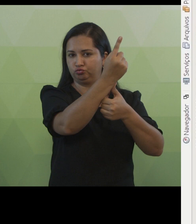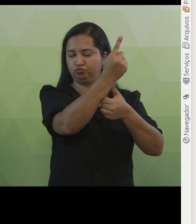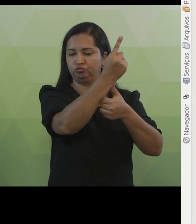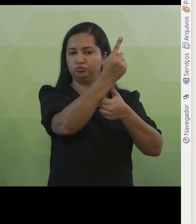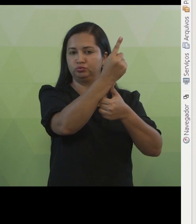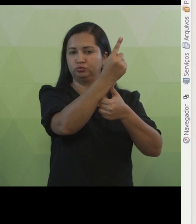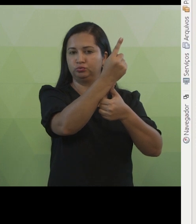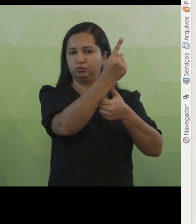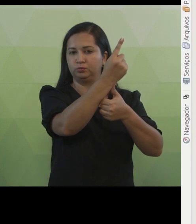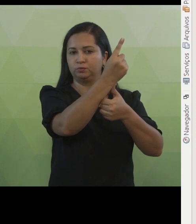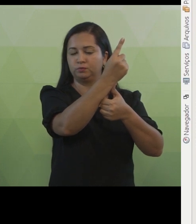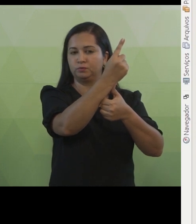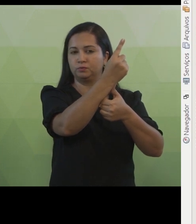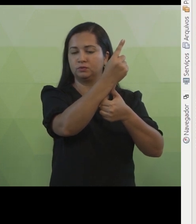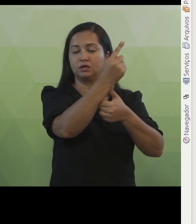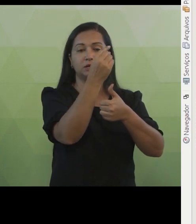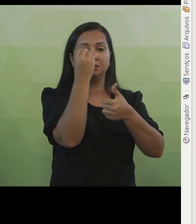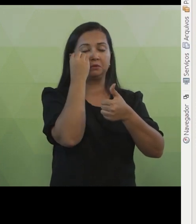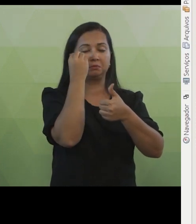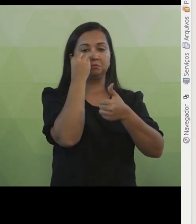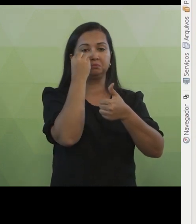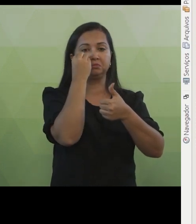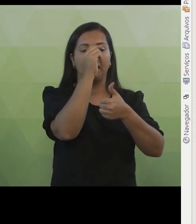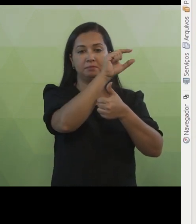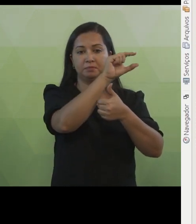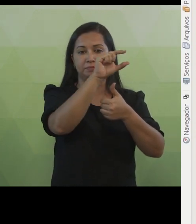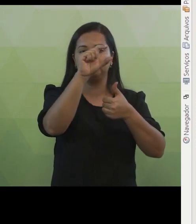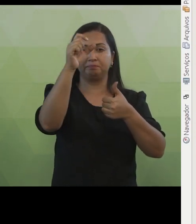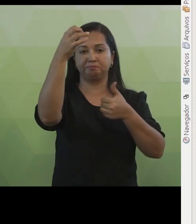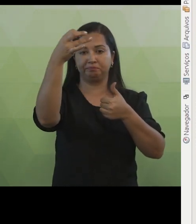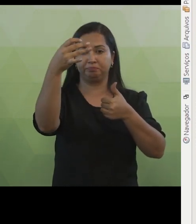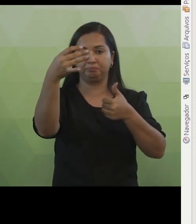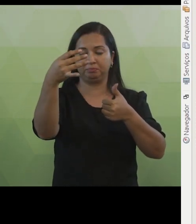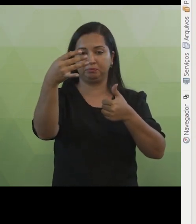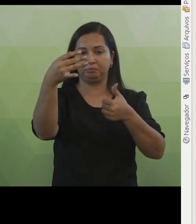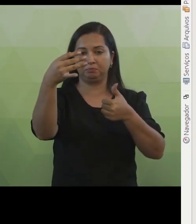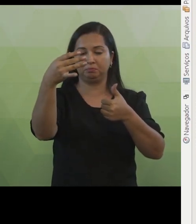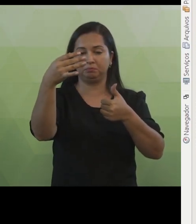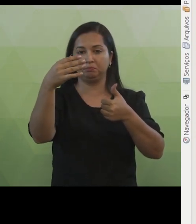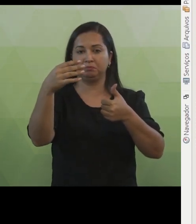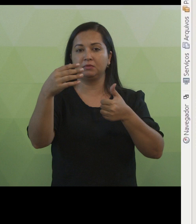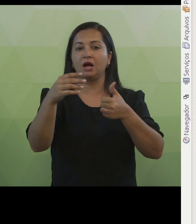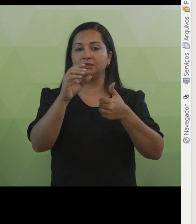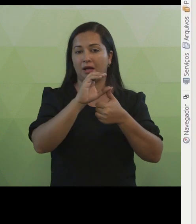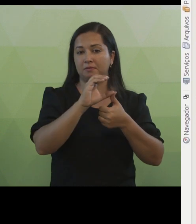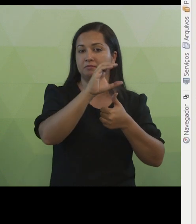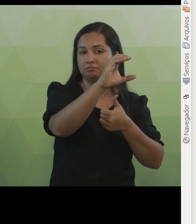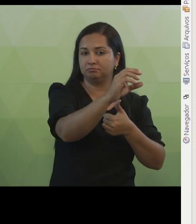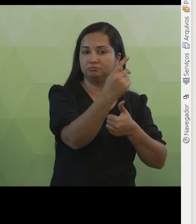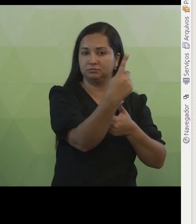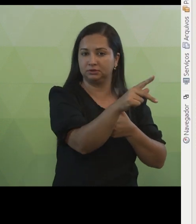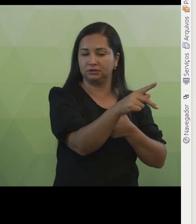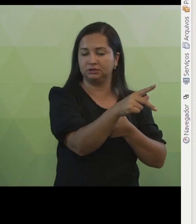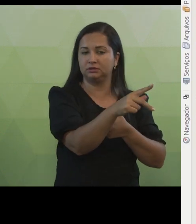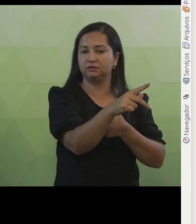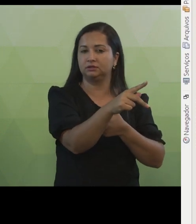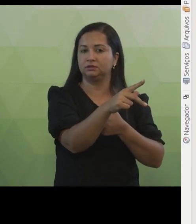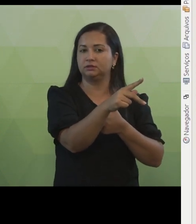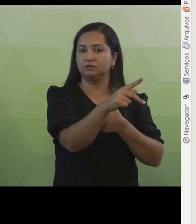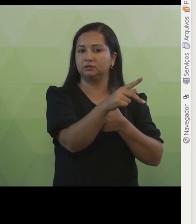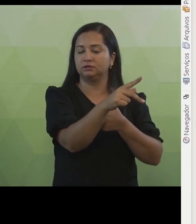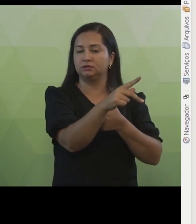gerente, no parâmetro de um método bonifica que